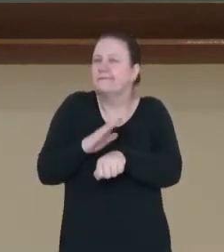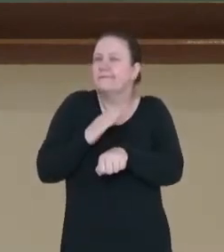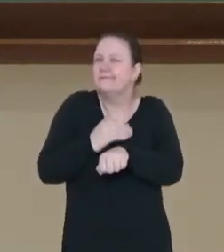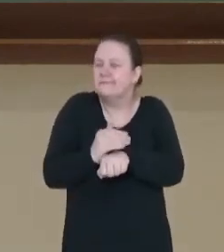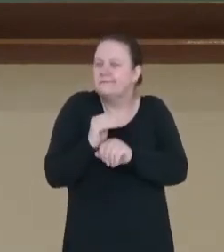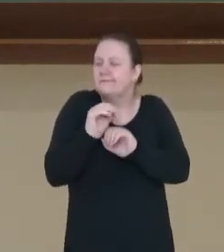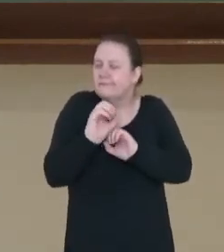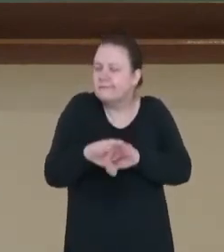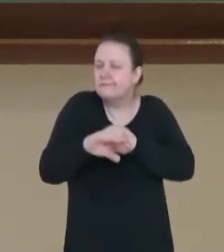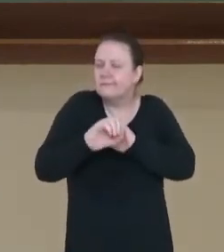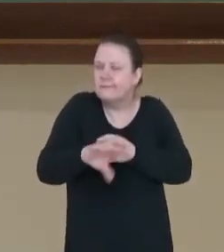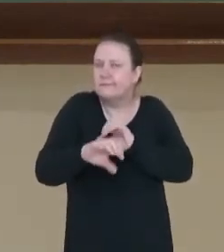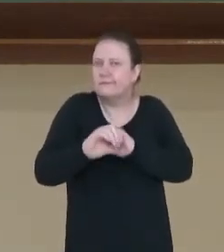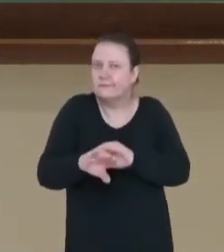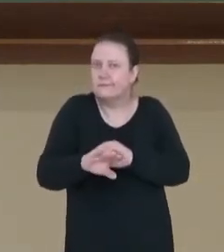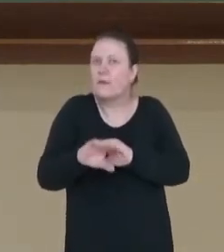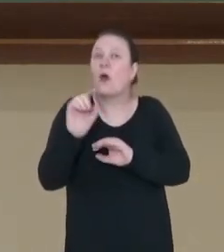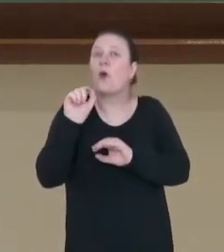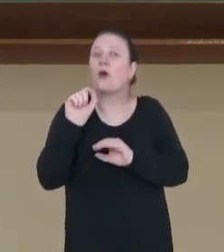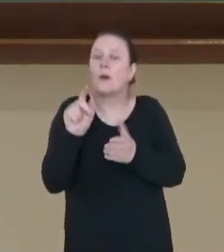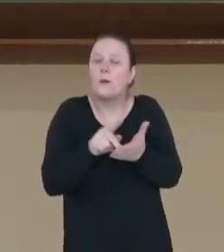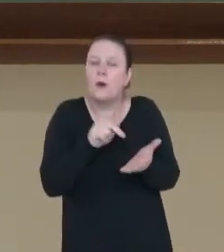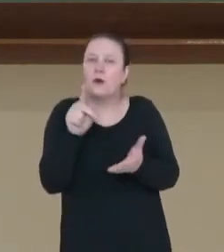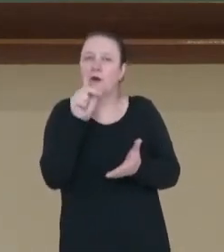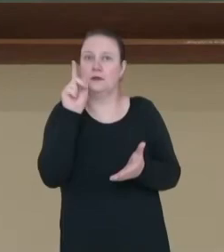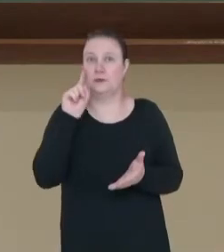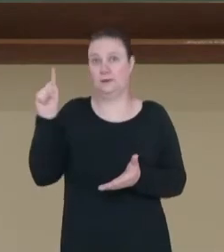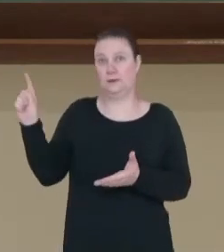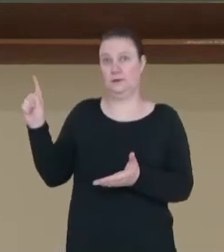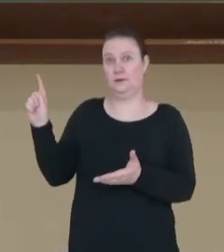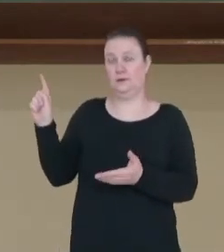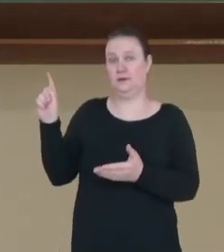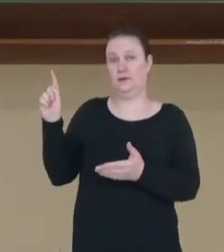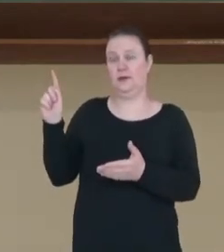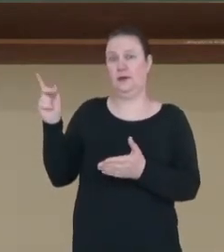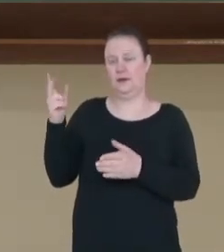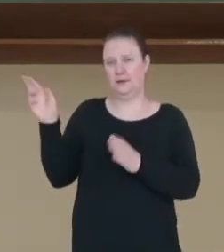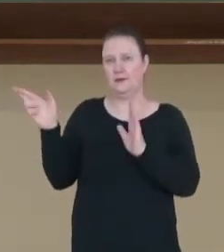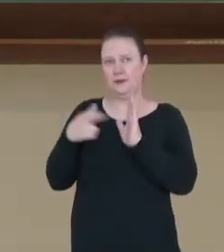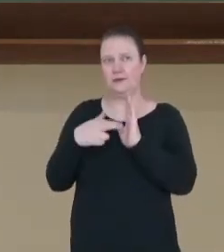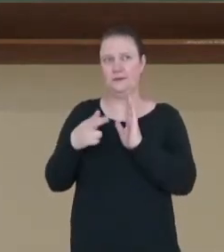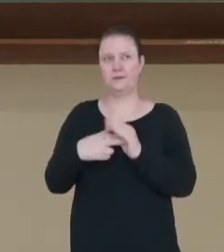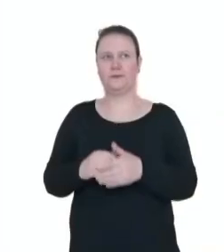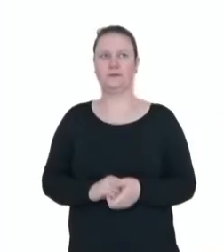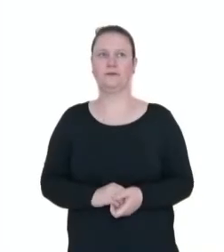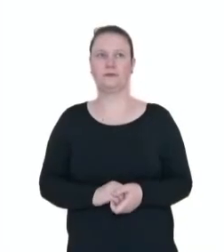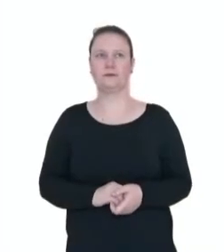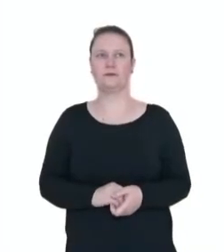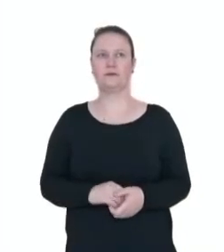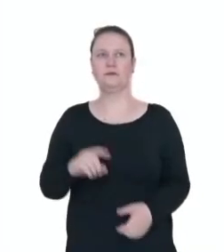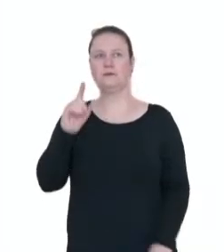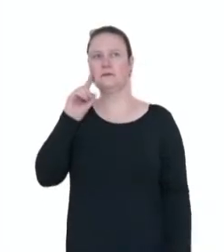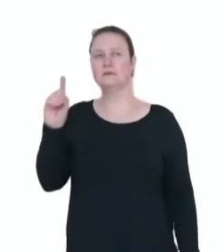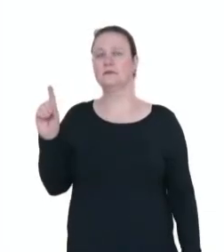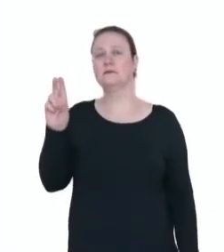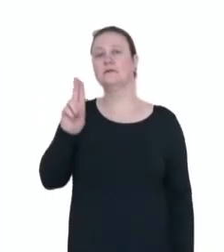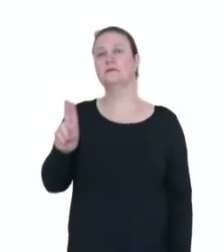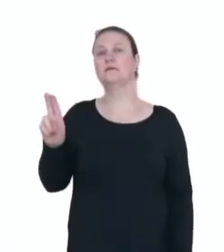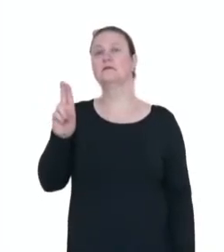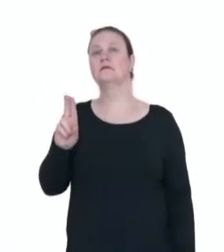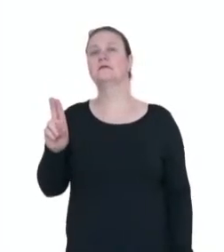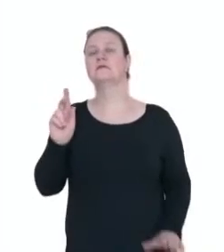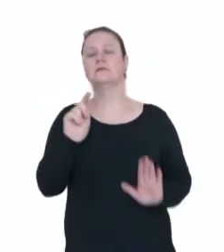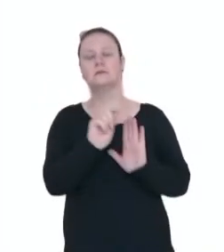prof está te dando é para resolver este fragmento. Vamos conhecer? Uso a palavra